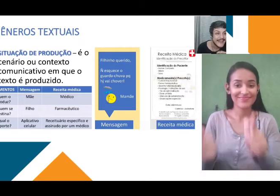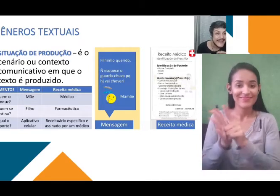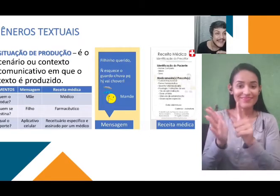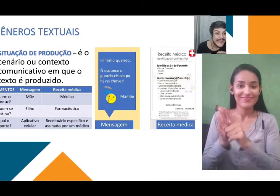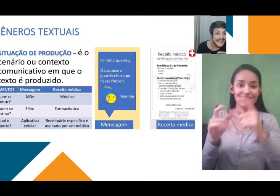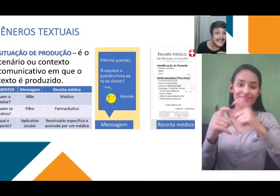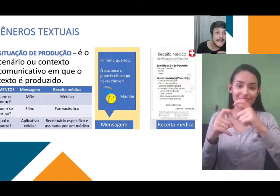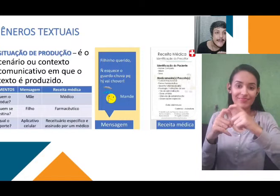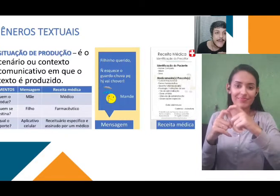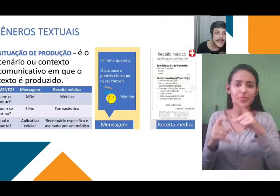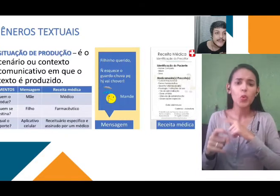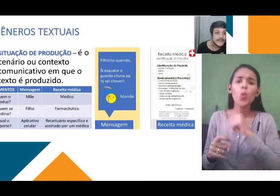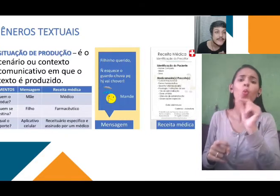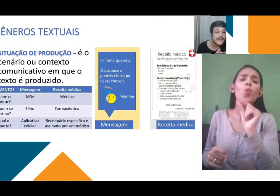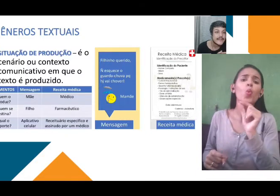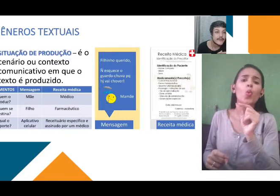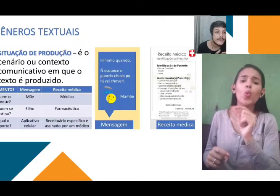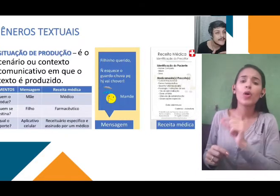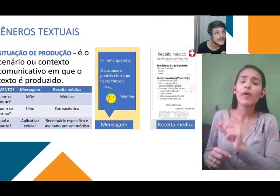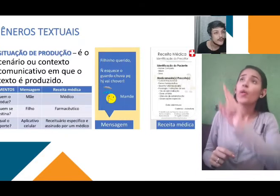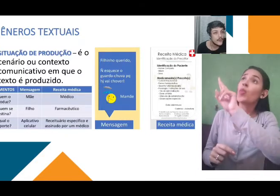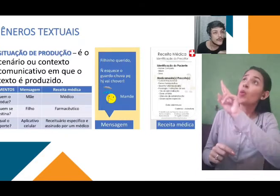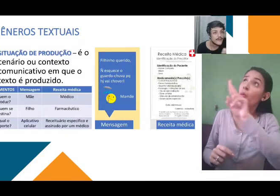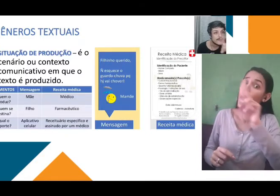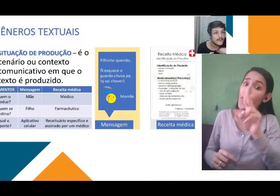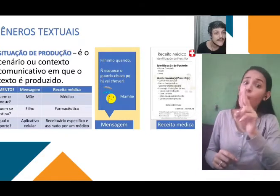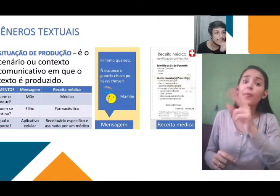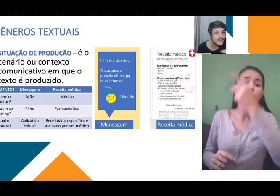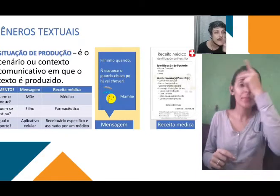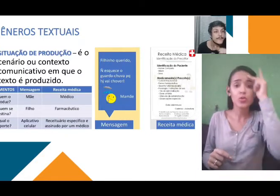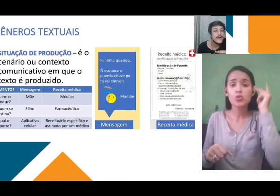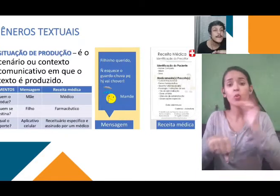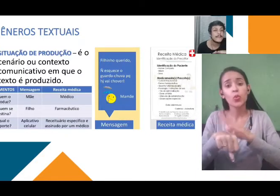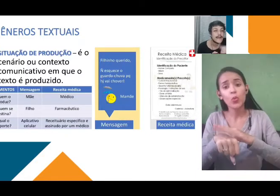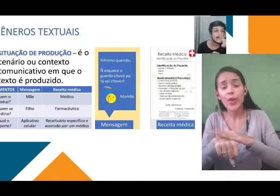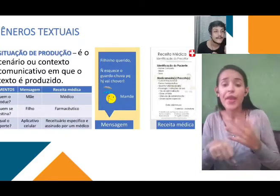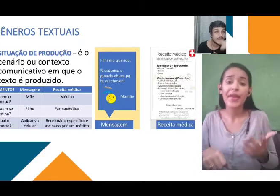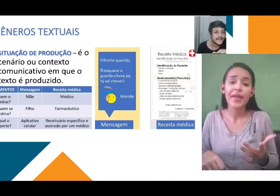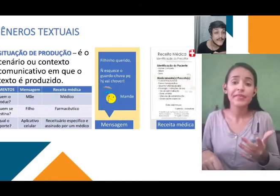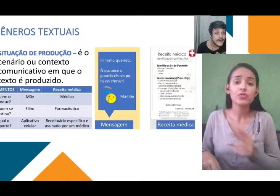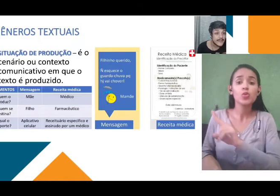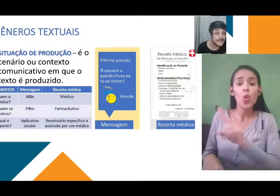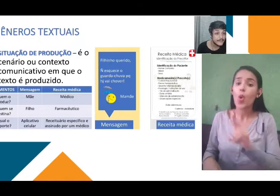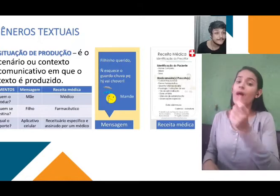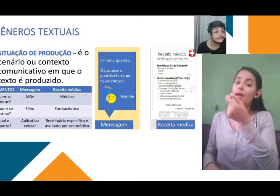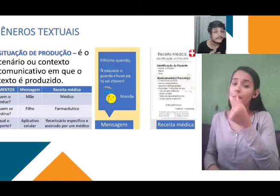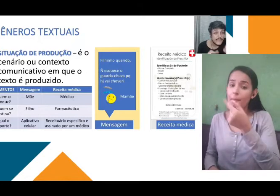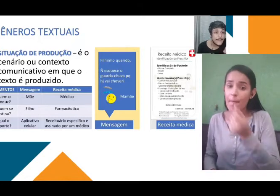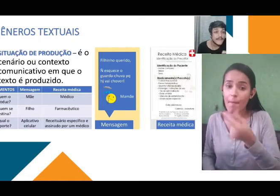também. Receita médica, identificação do prescritor, né? Nós temos ali um campo para essa